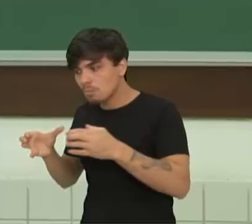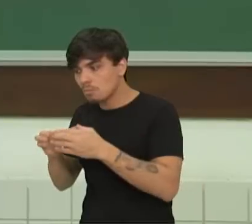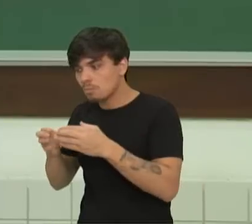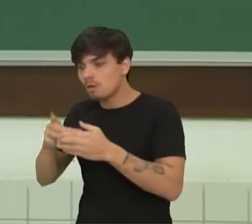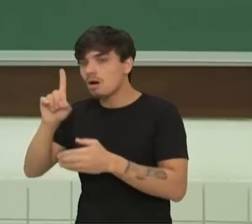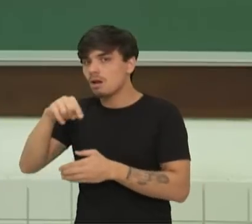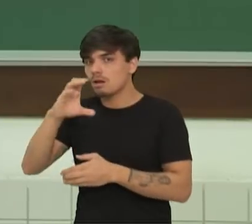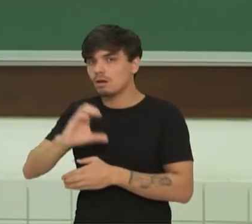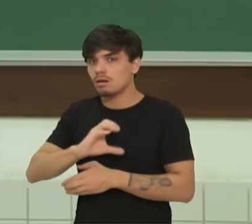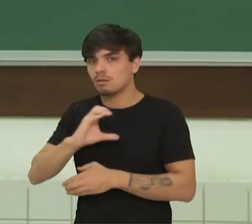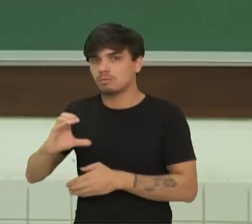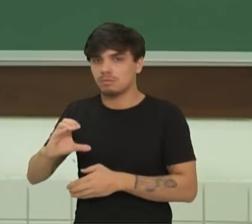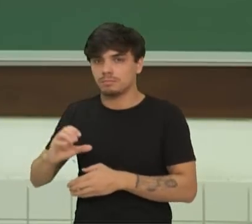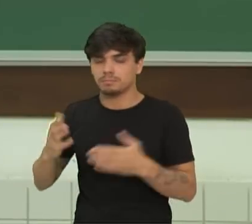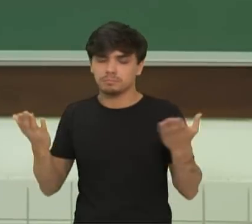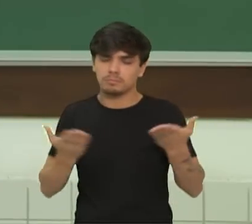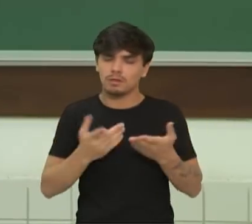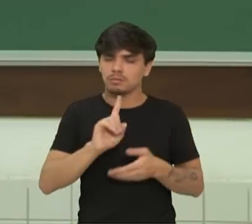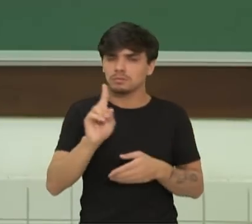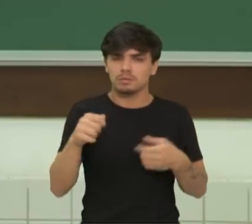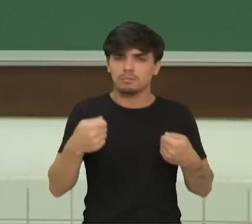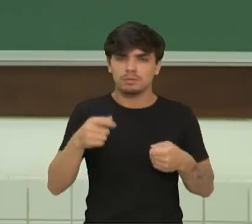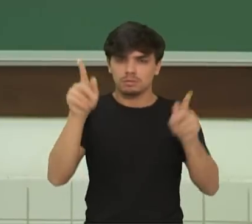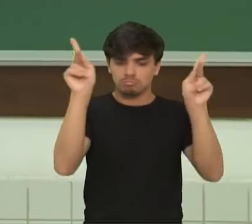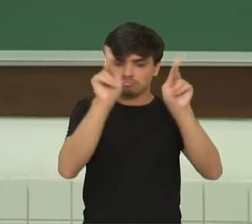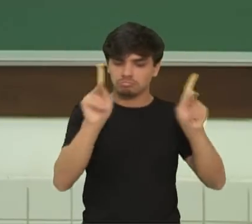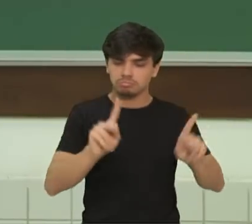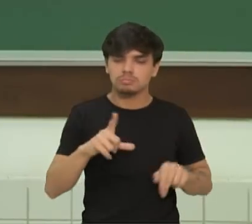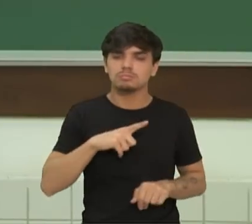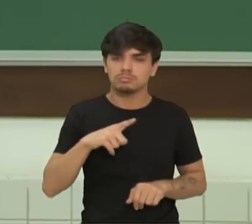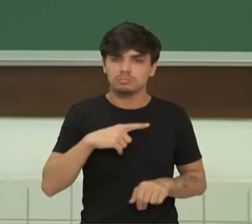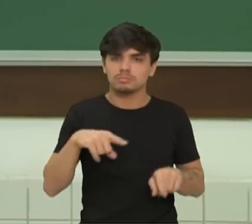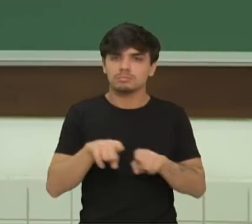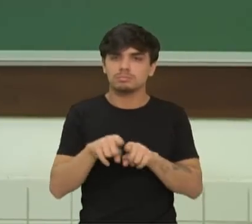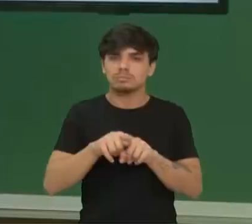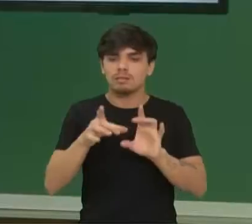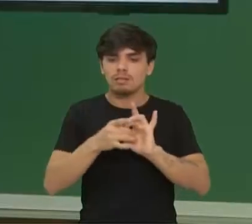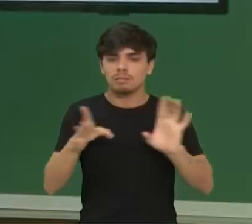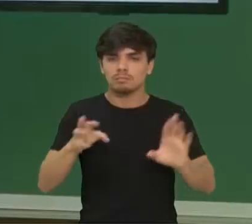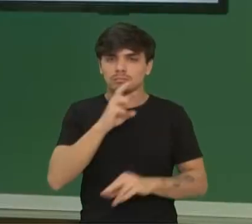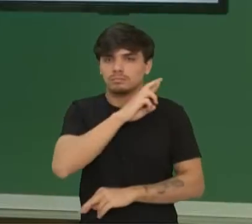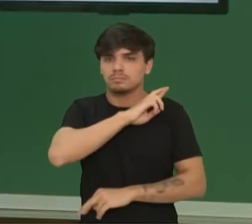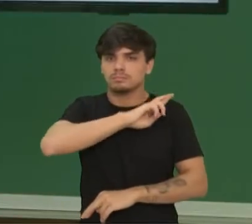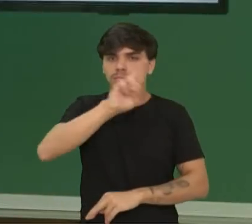perseguida. Agora não, esse tratado trouxe a paz e a liberdade religiosa.